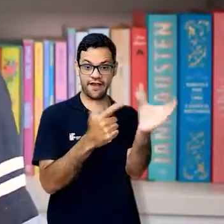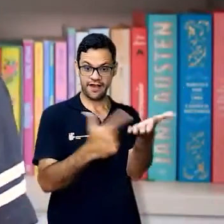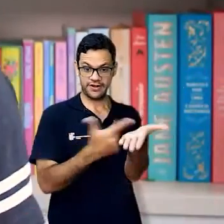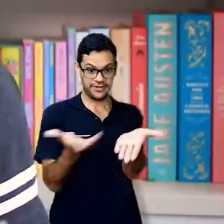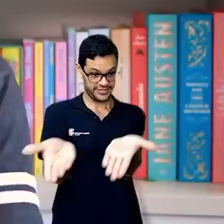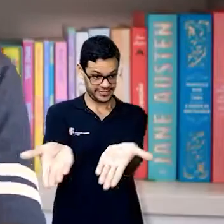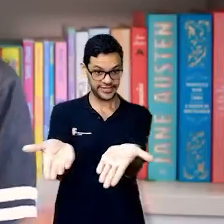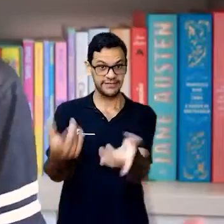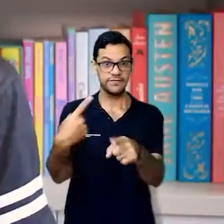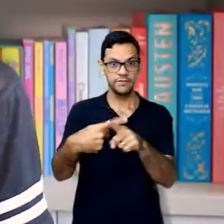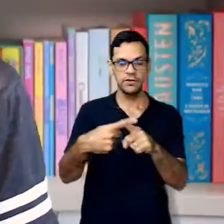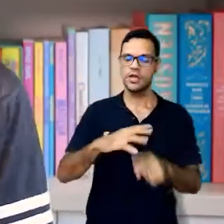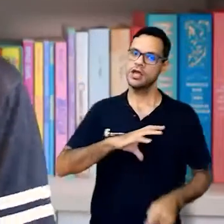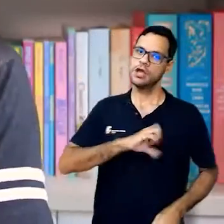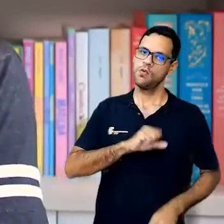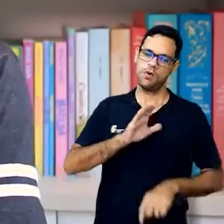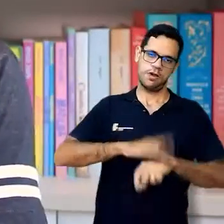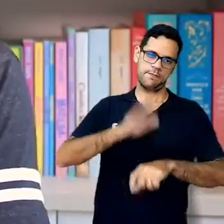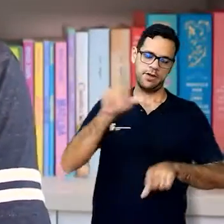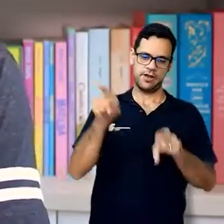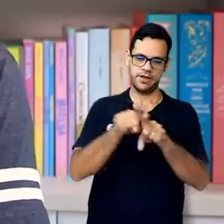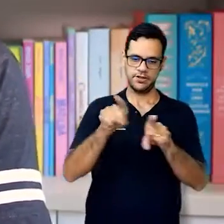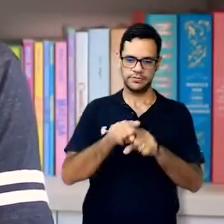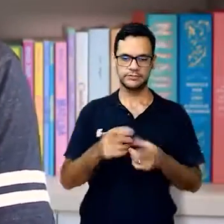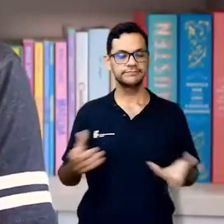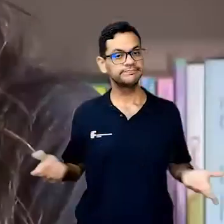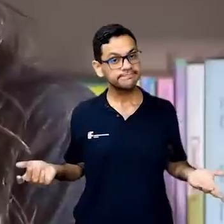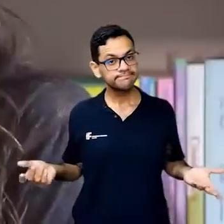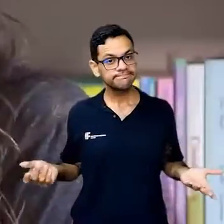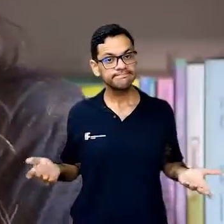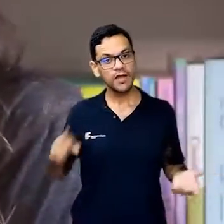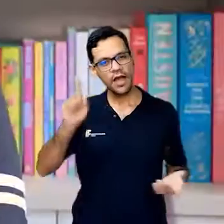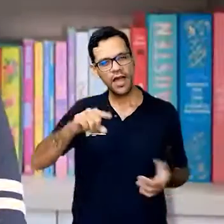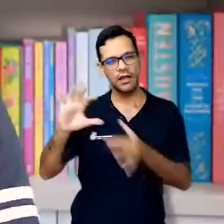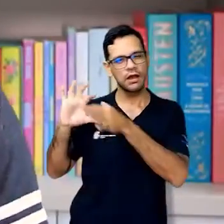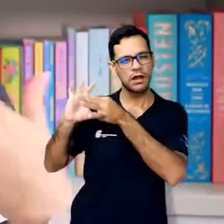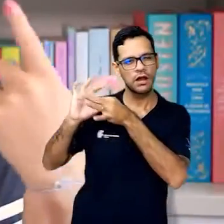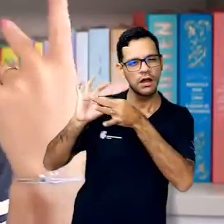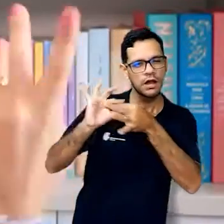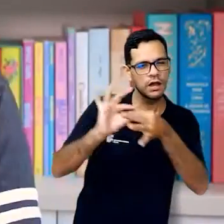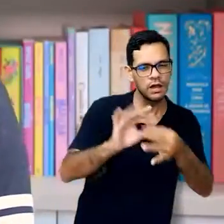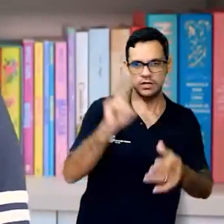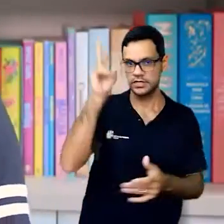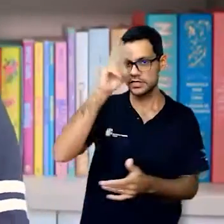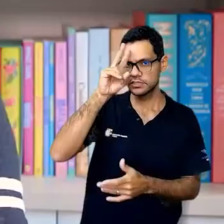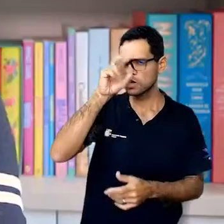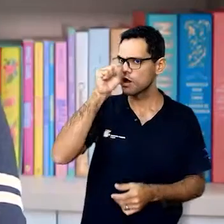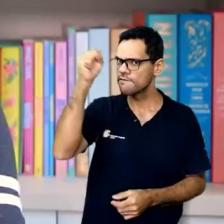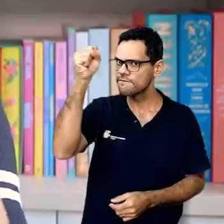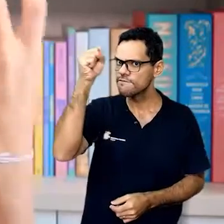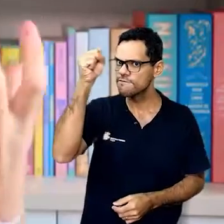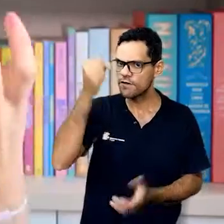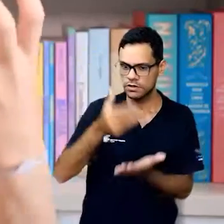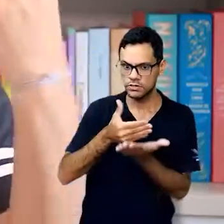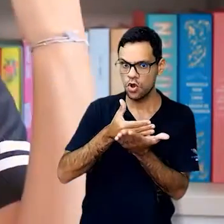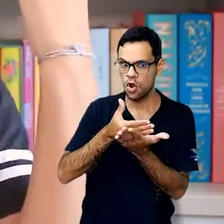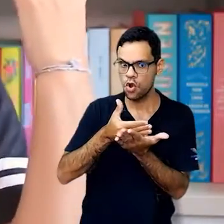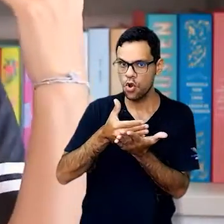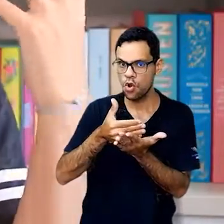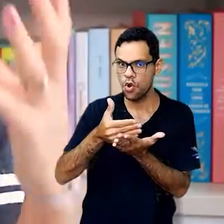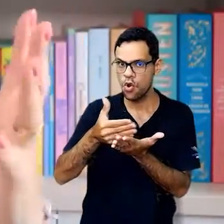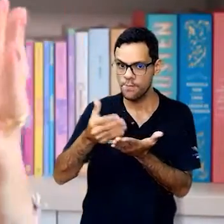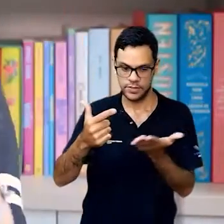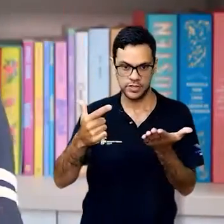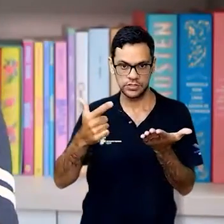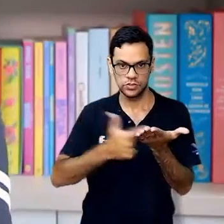de pelo menos colocar esse livro aqui no vídeo, né? Já que é um dos meus favoritos da vida também. Cara, então, é um livro que traz um contexto histórico, assim, muito forte, principalmente